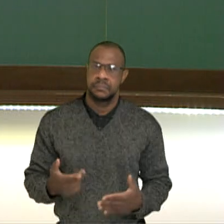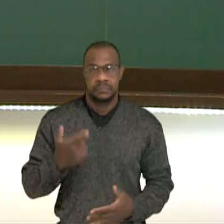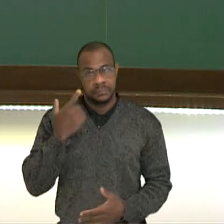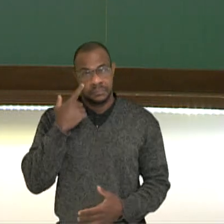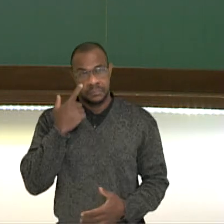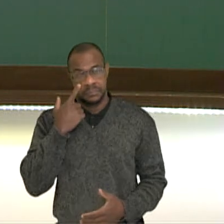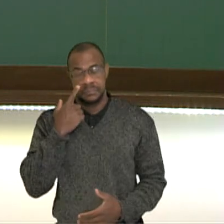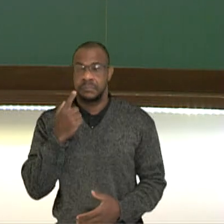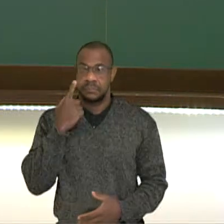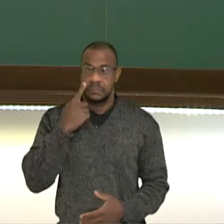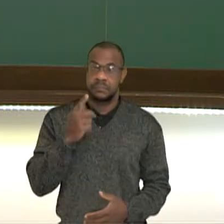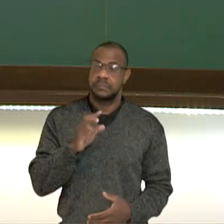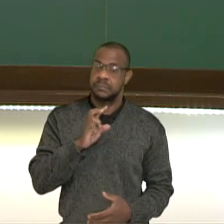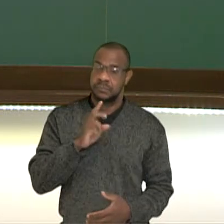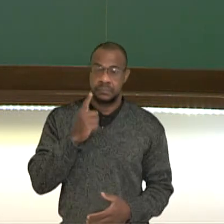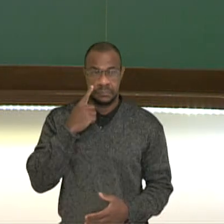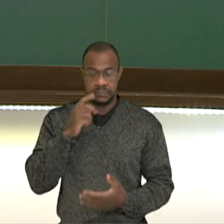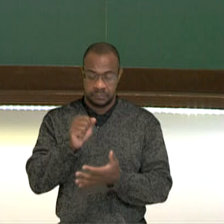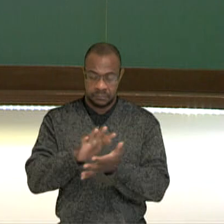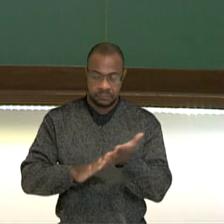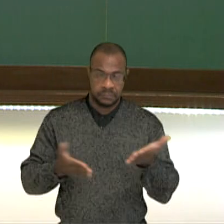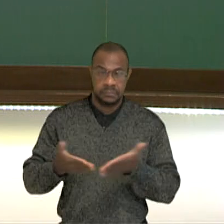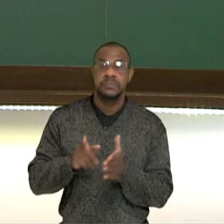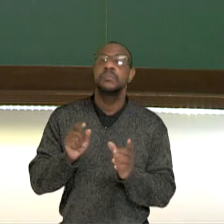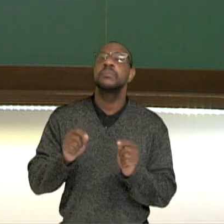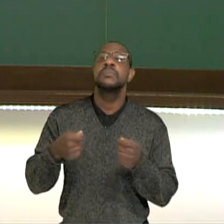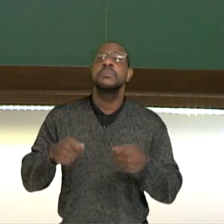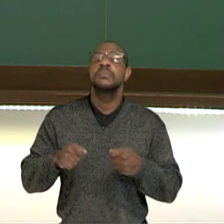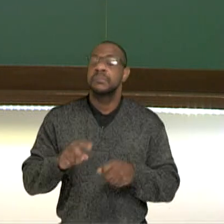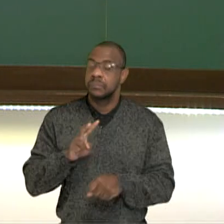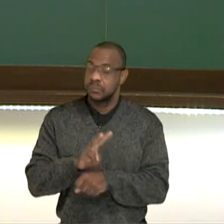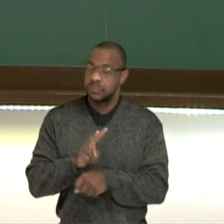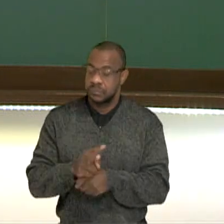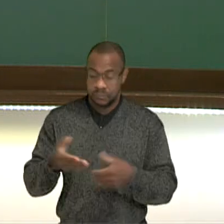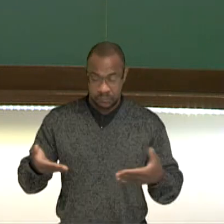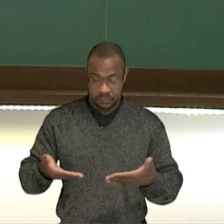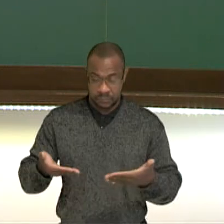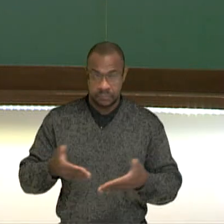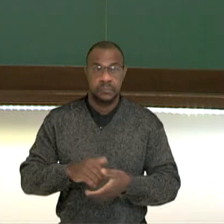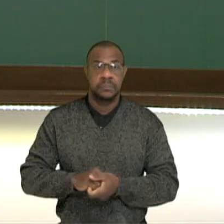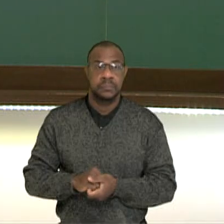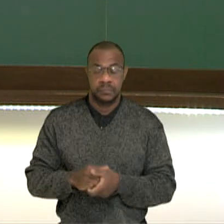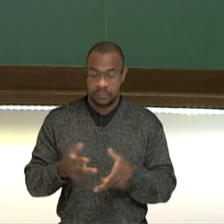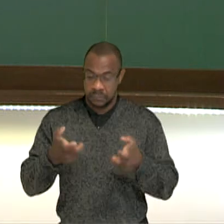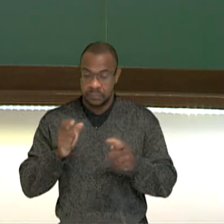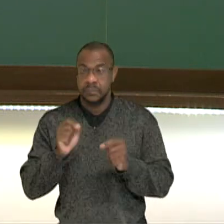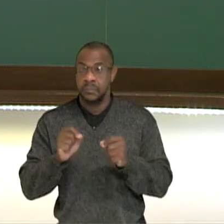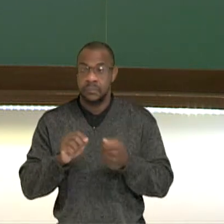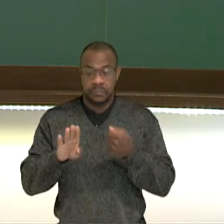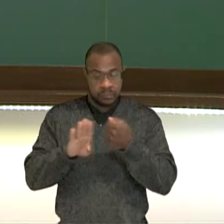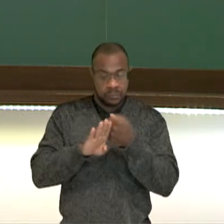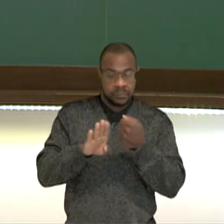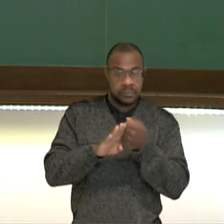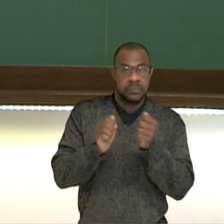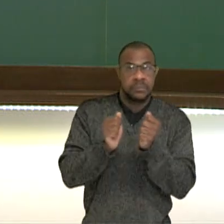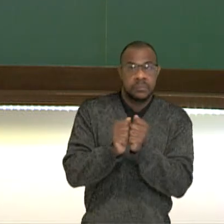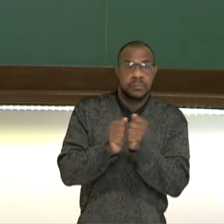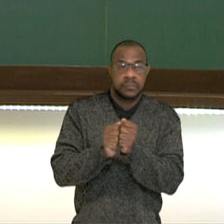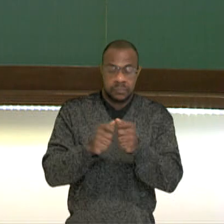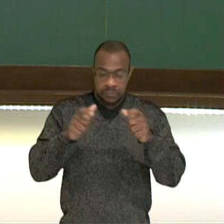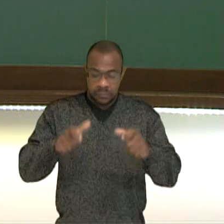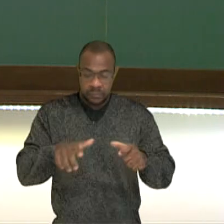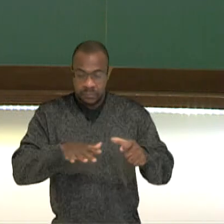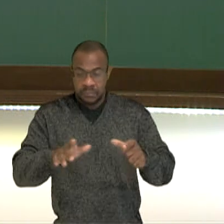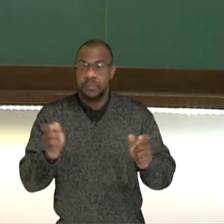Observando o nosso exercício, como eu disse para vocês, o que precisa se tomar cuidado agora? Observar qual é o substantivo que está acompanhando o espaço